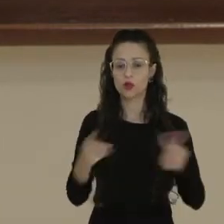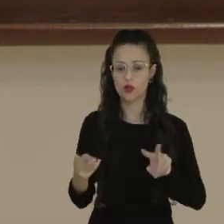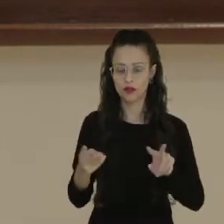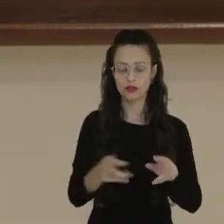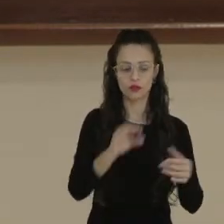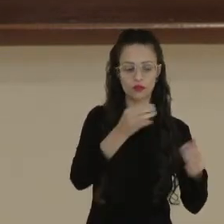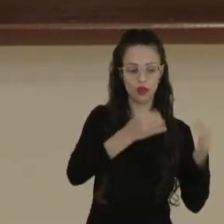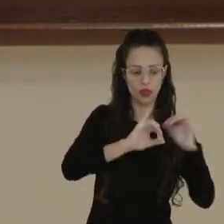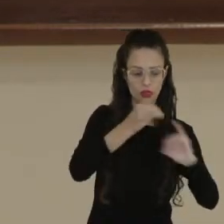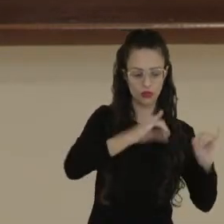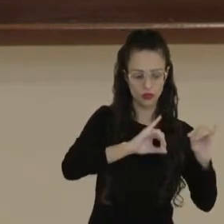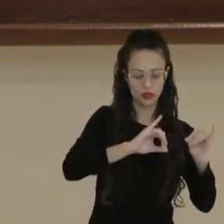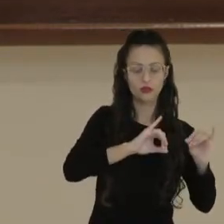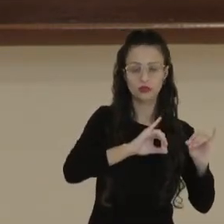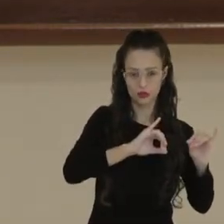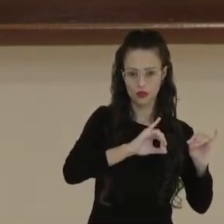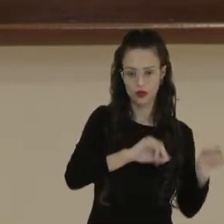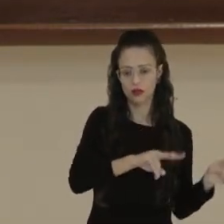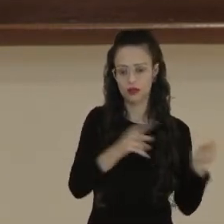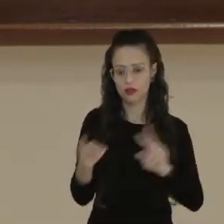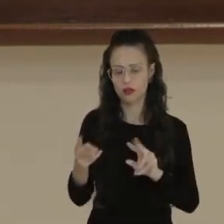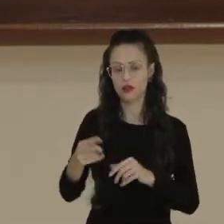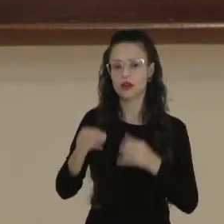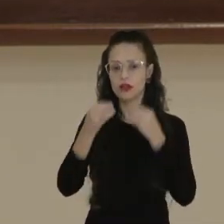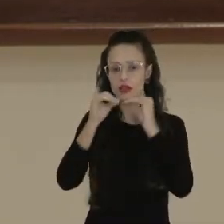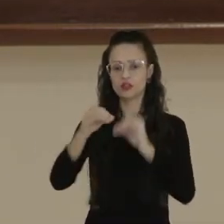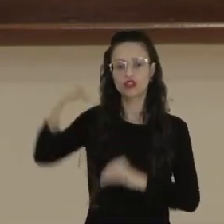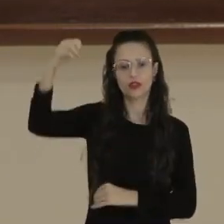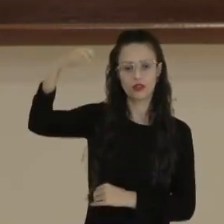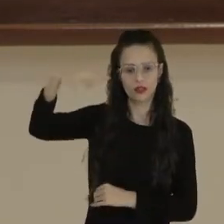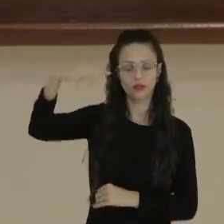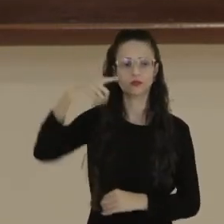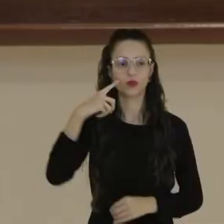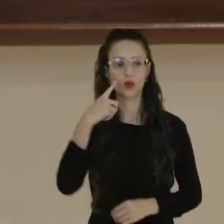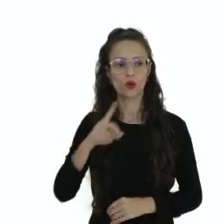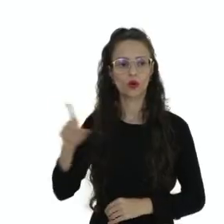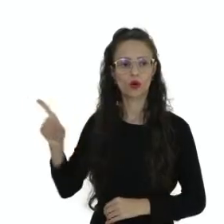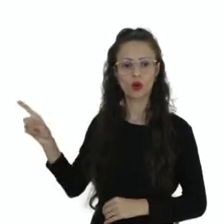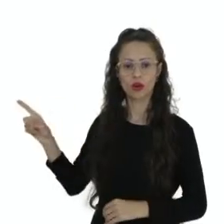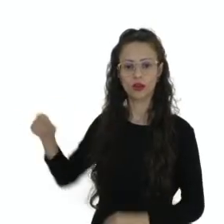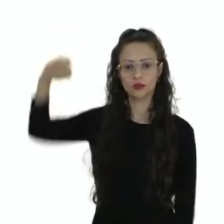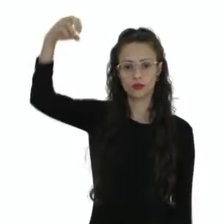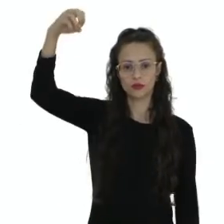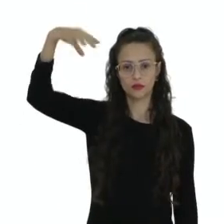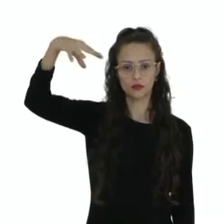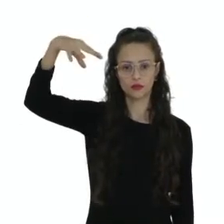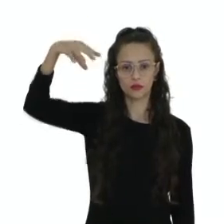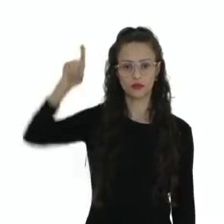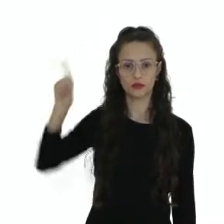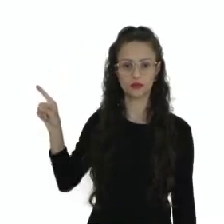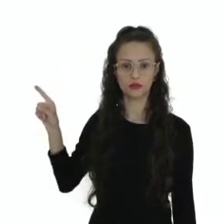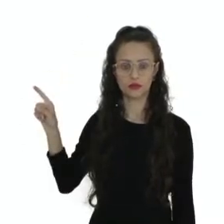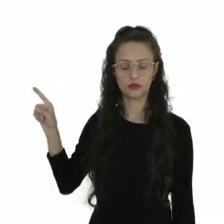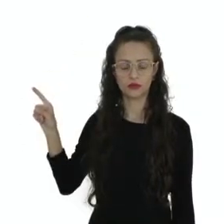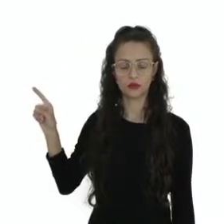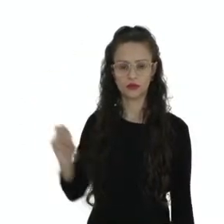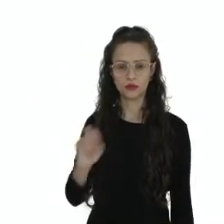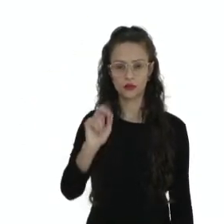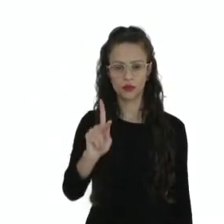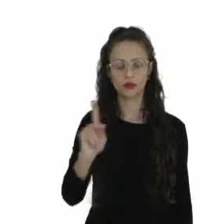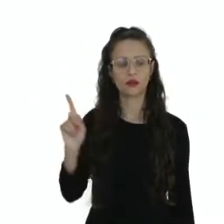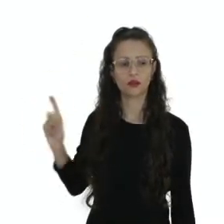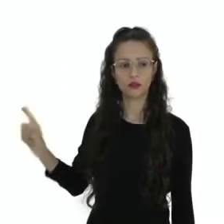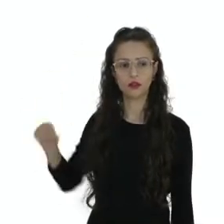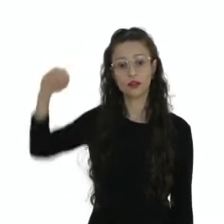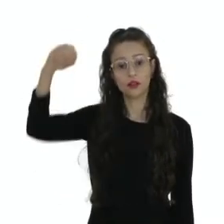em energia elétrica, certo? Veja que doido essa imagem aqui, você está vendo uma lâmpada, ok? Essa lâmpada aqui,